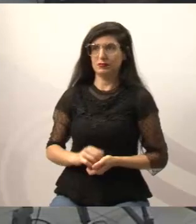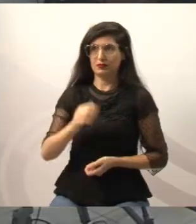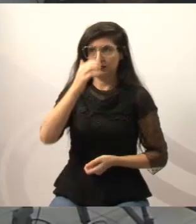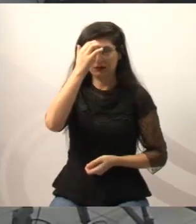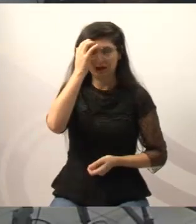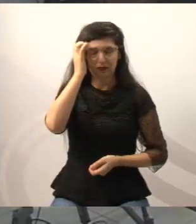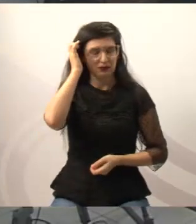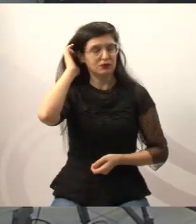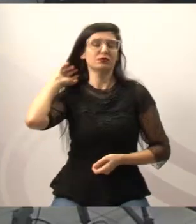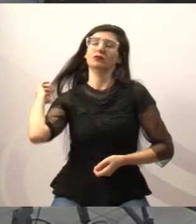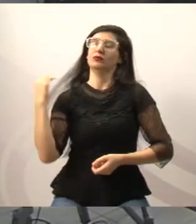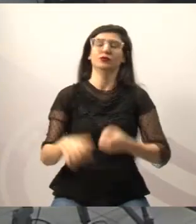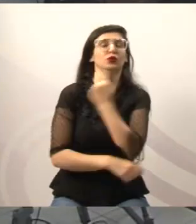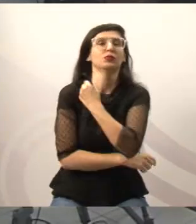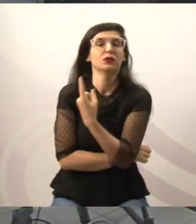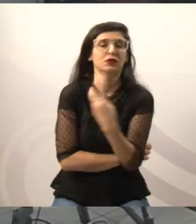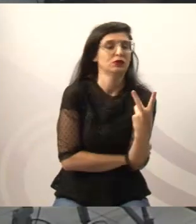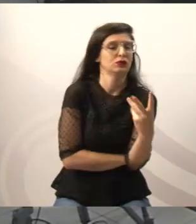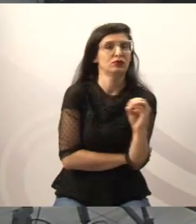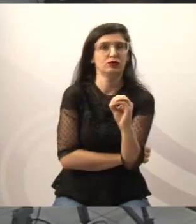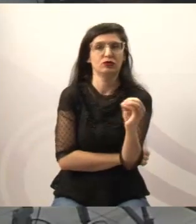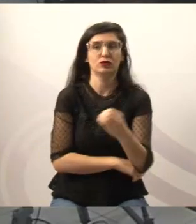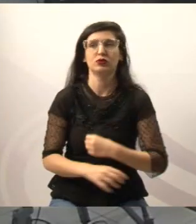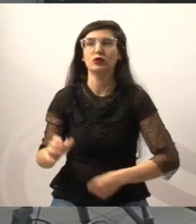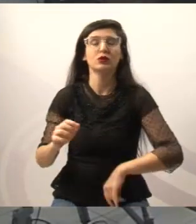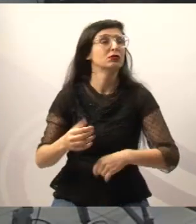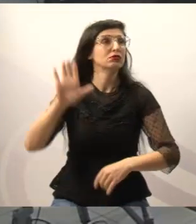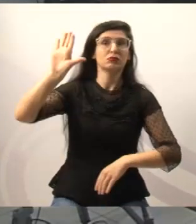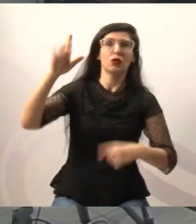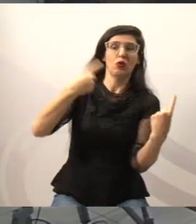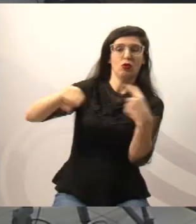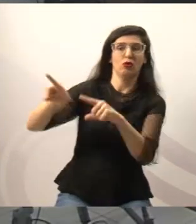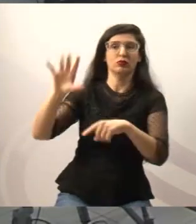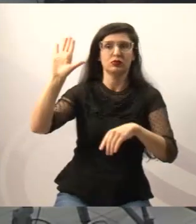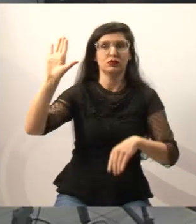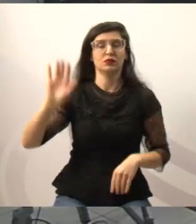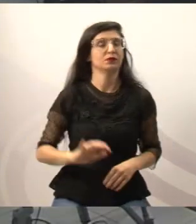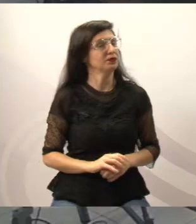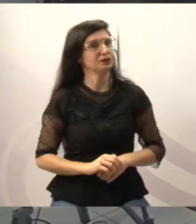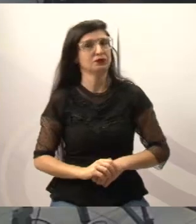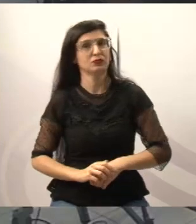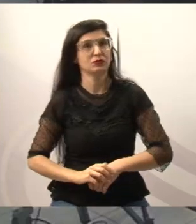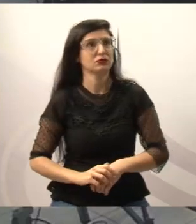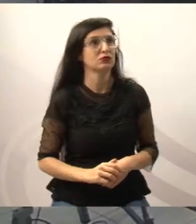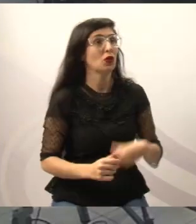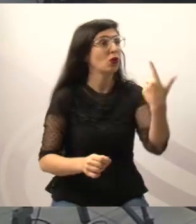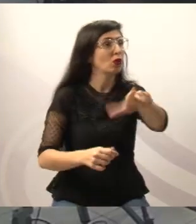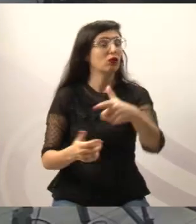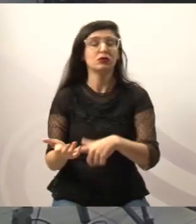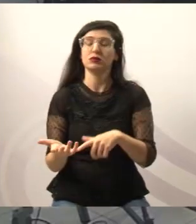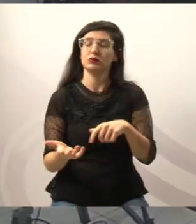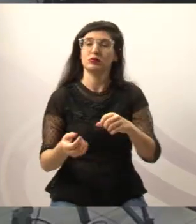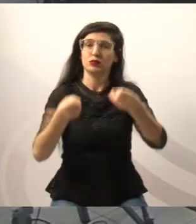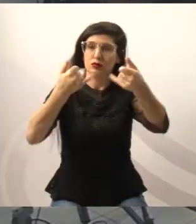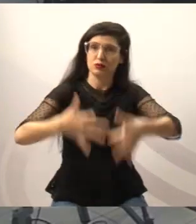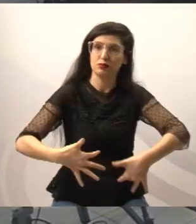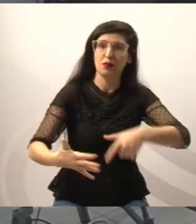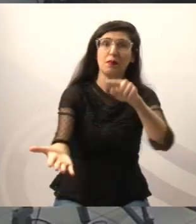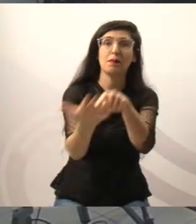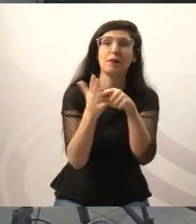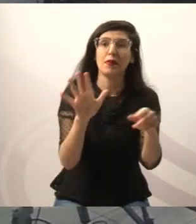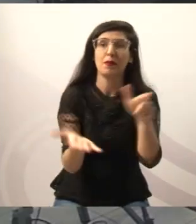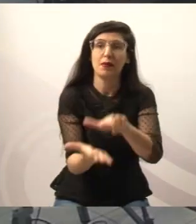Requerimento 120 em votação. Os vereadores contrários se manifestem levantando o braço. Requerimento aprovado. Próximo requerimento. Requerimento